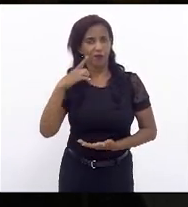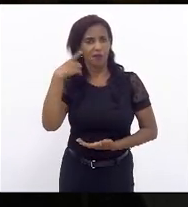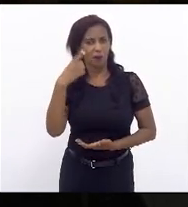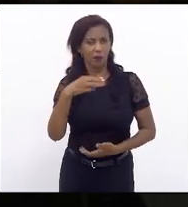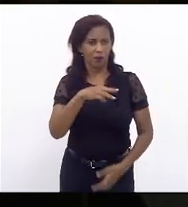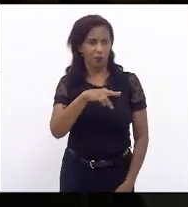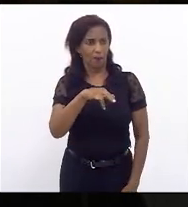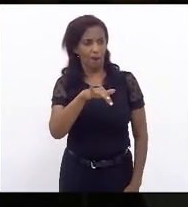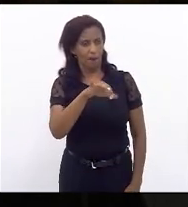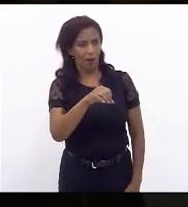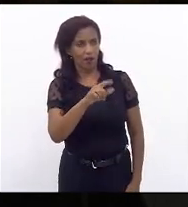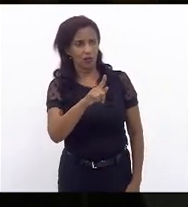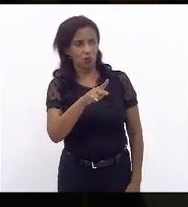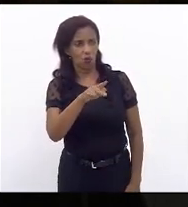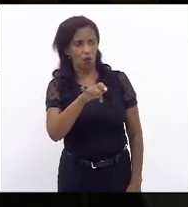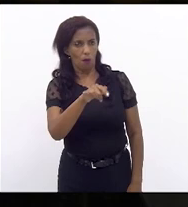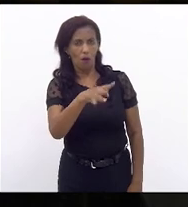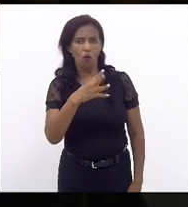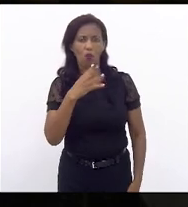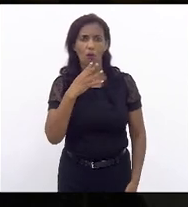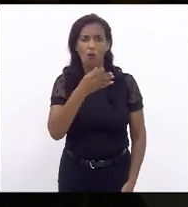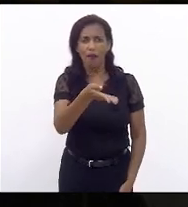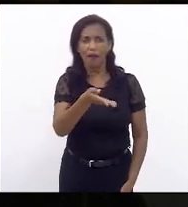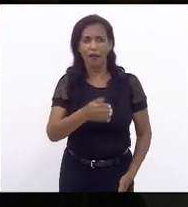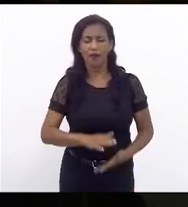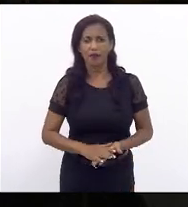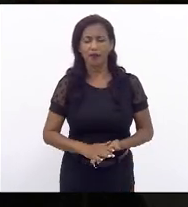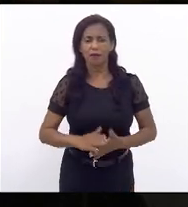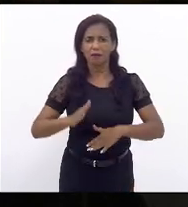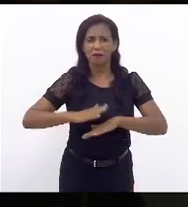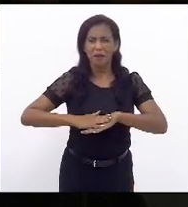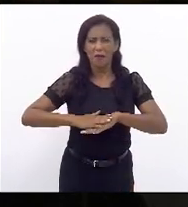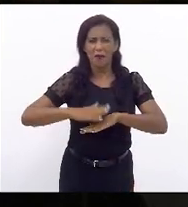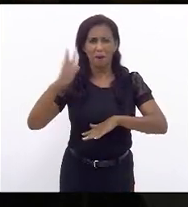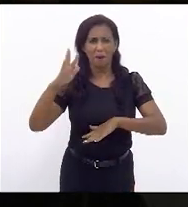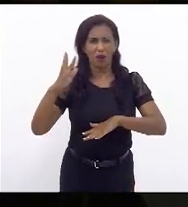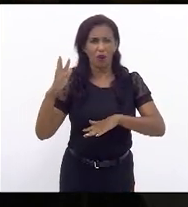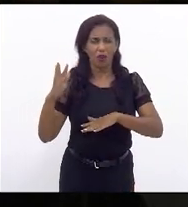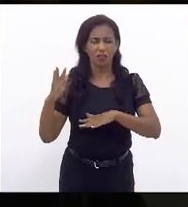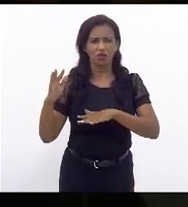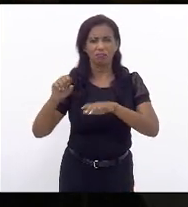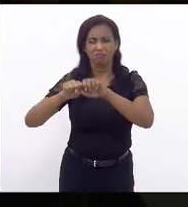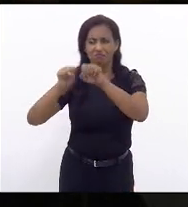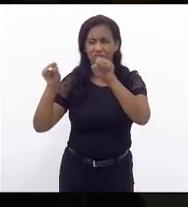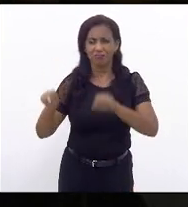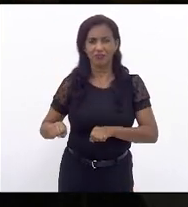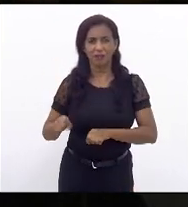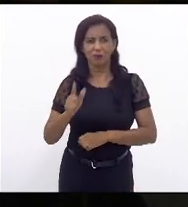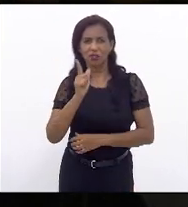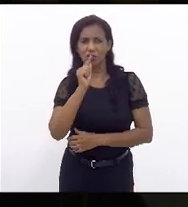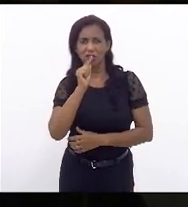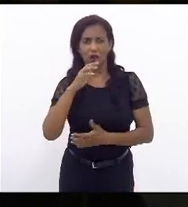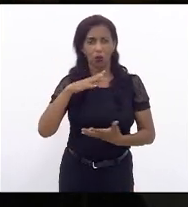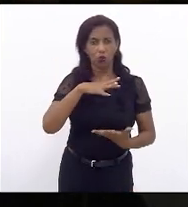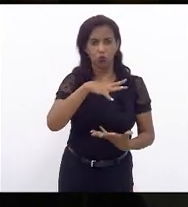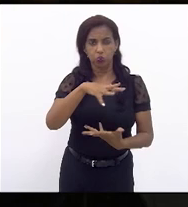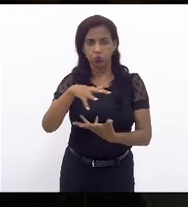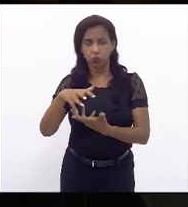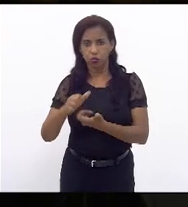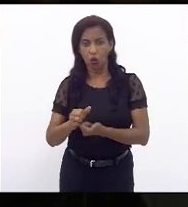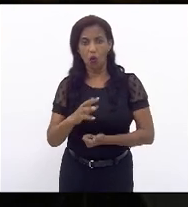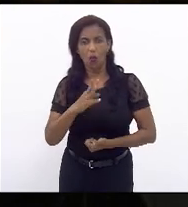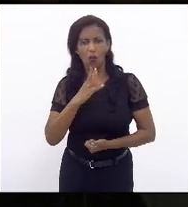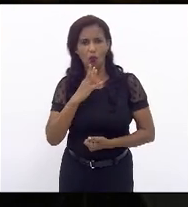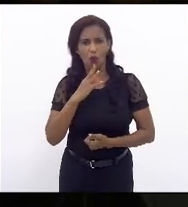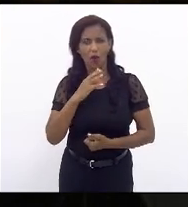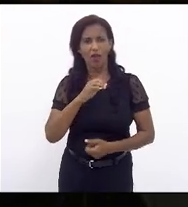conhece. Um dos maiores sistemas de abastecimento do mundo. Conhecer o